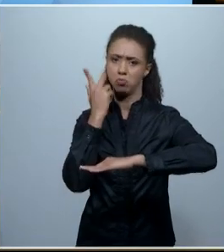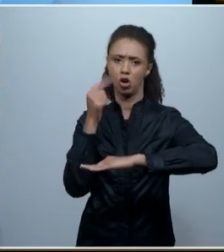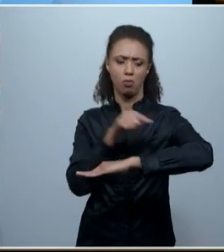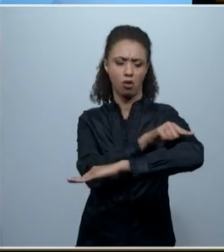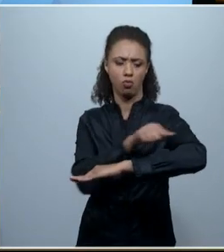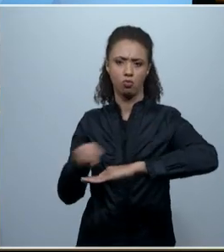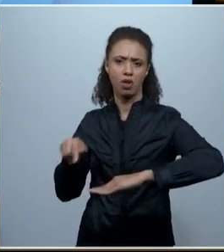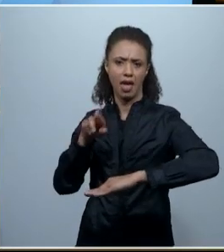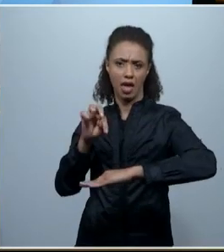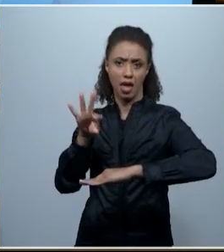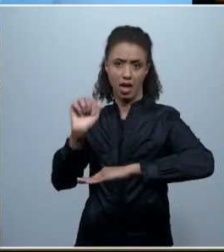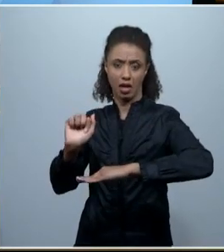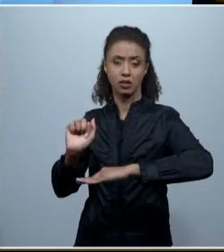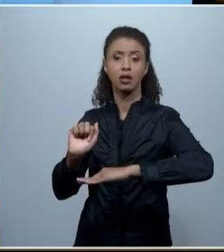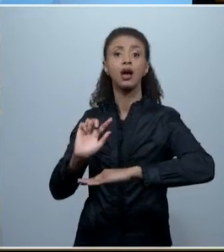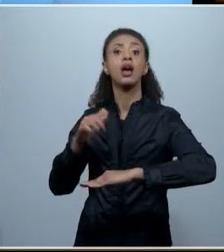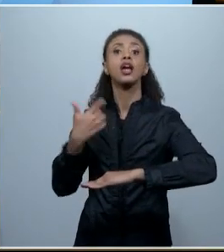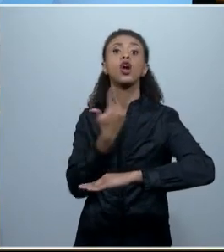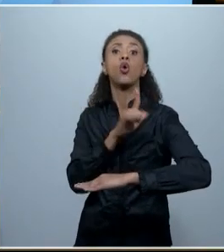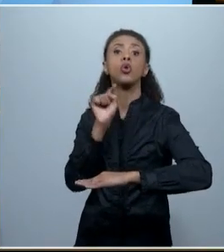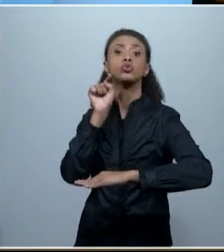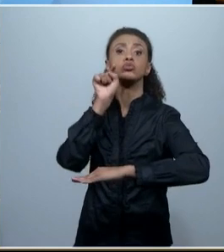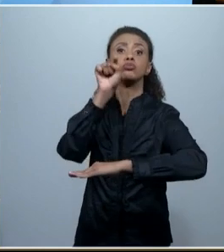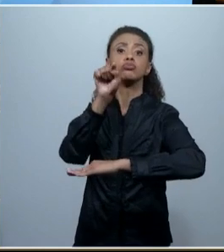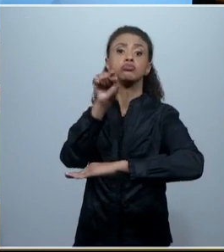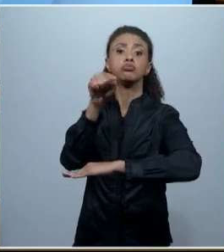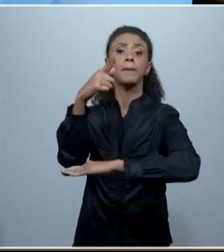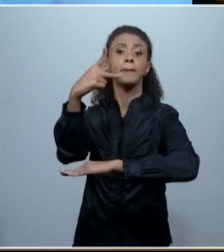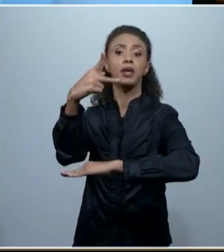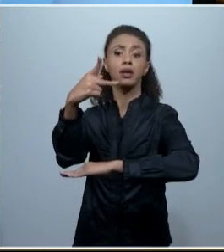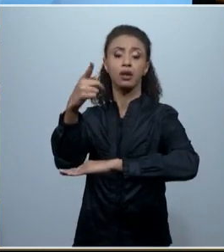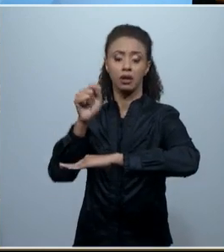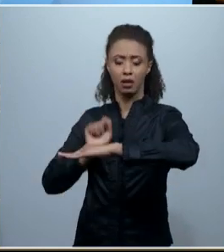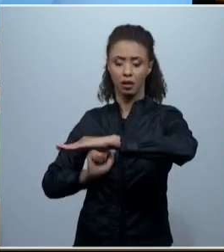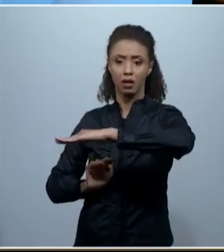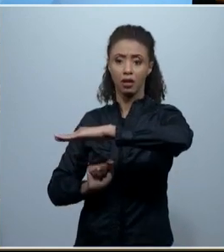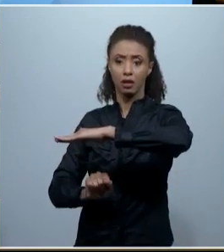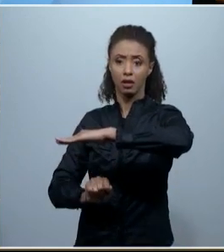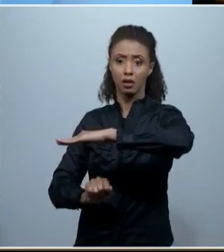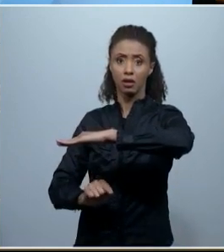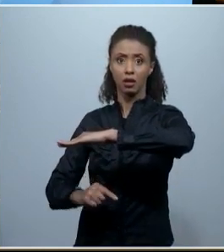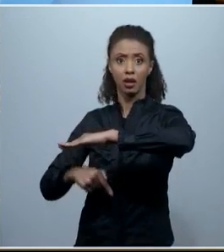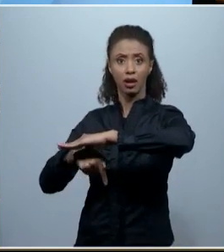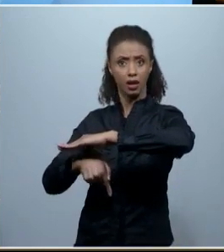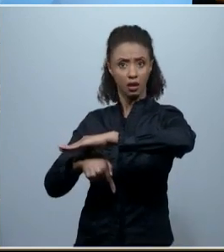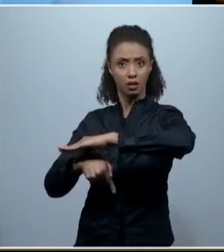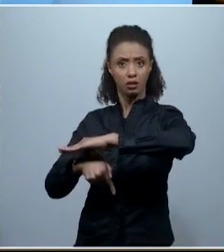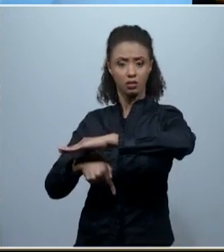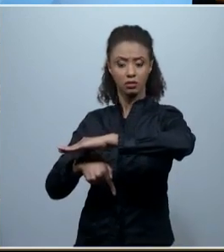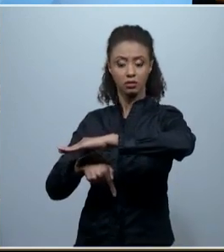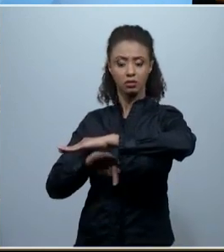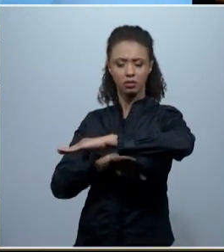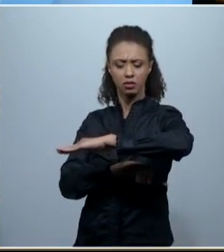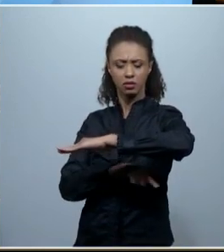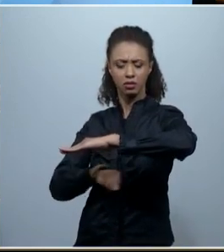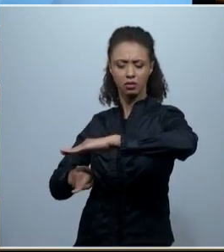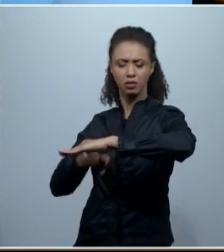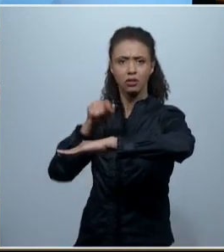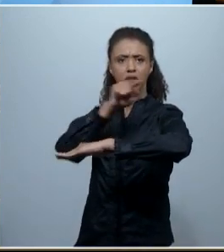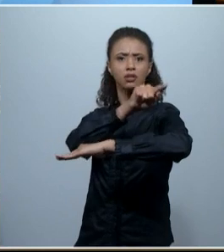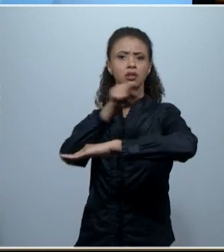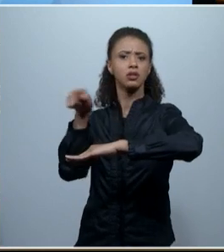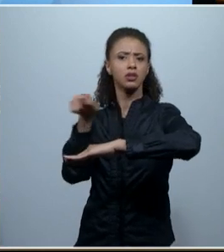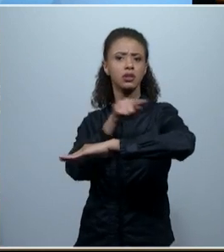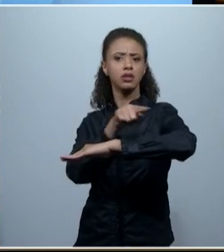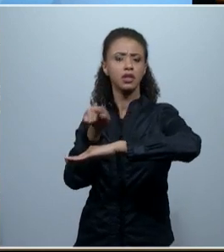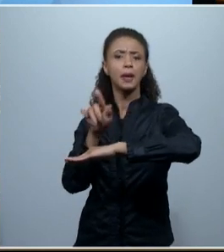eu desenhei superior contendo ponto p e os m plano inferior contendo ponto que então o que acontece aqui é